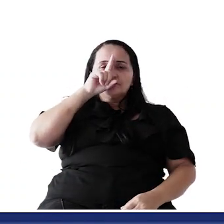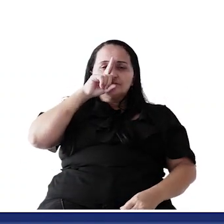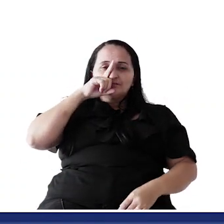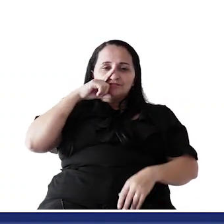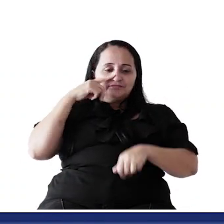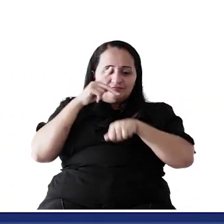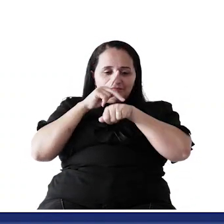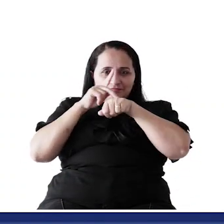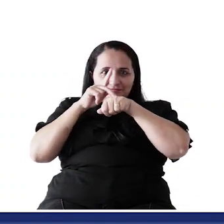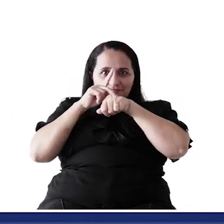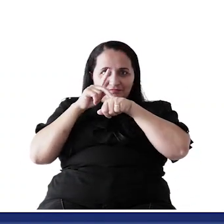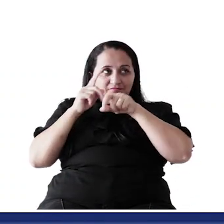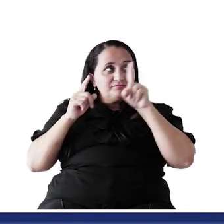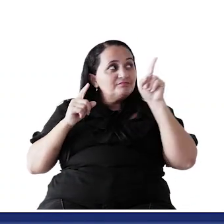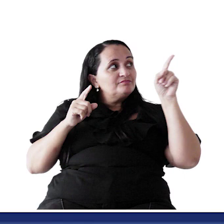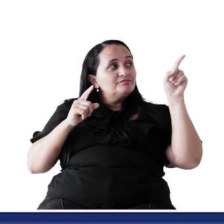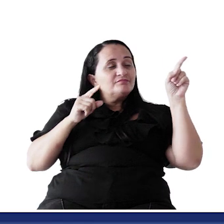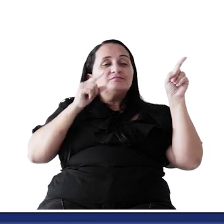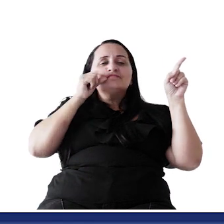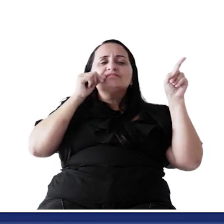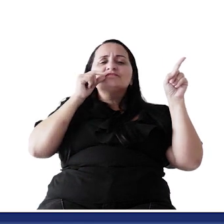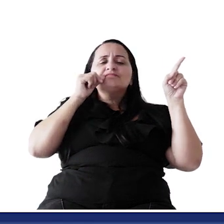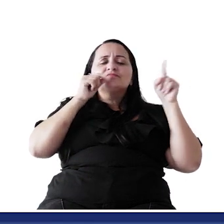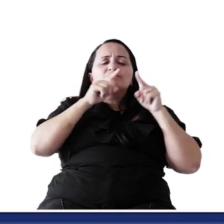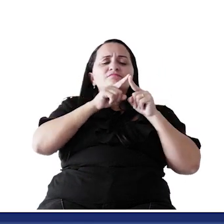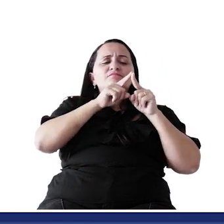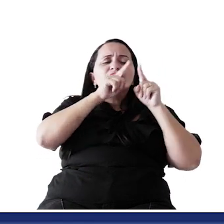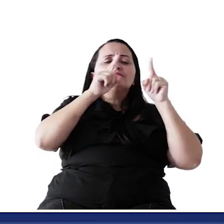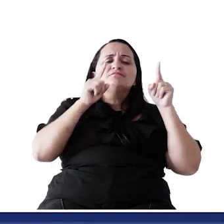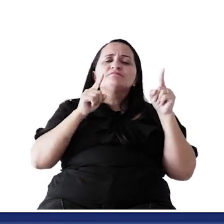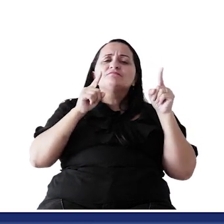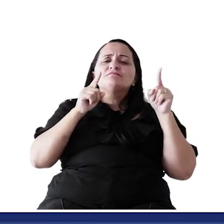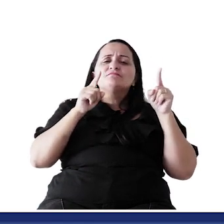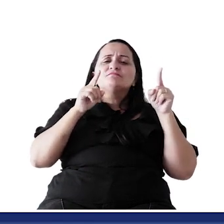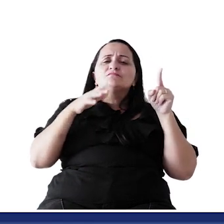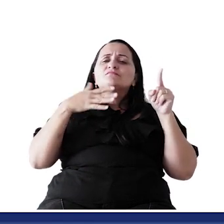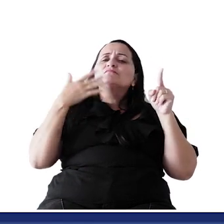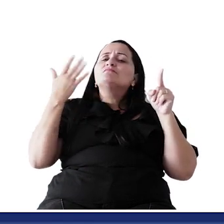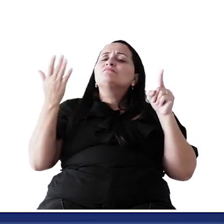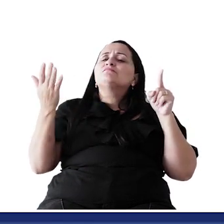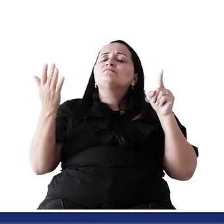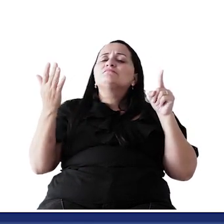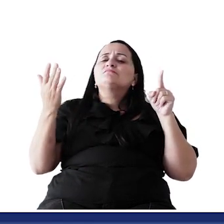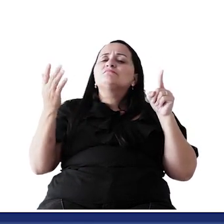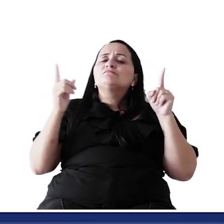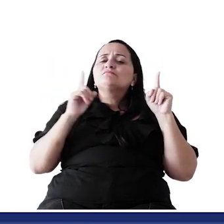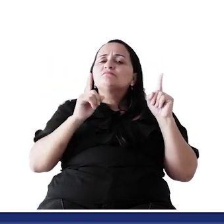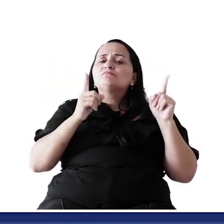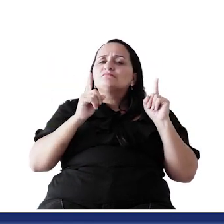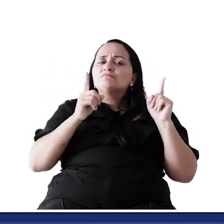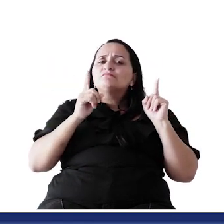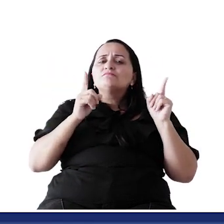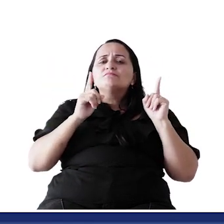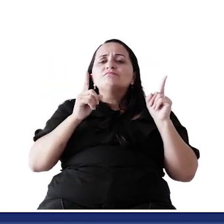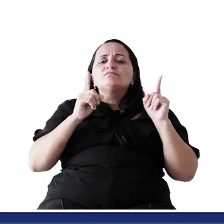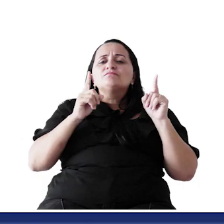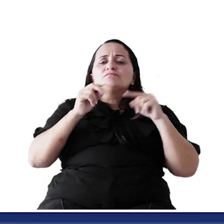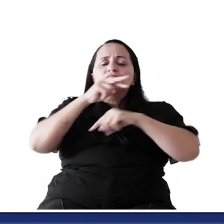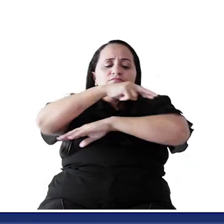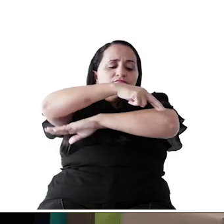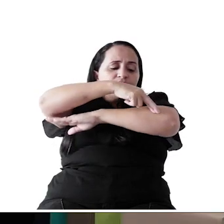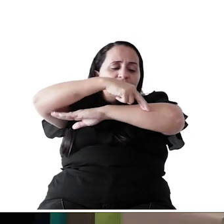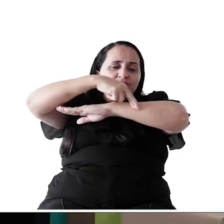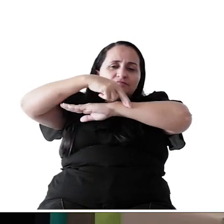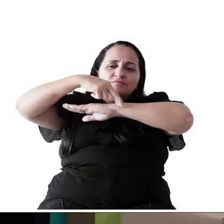está ocupando que parte? Ouviu bem? Que parte esse lápis preto está ocupando da minha